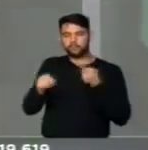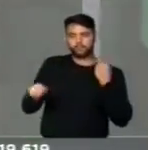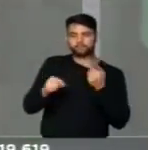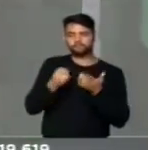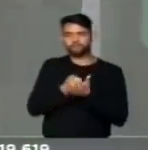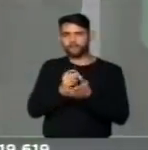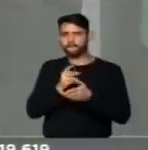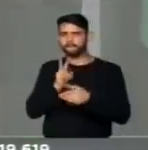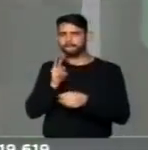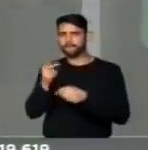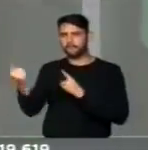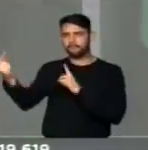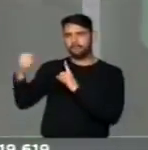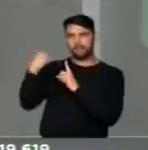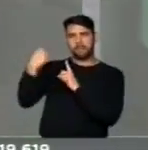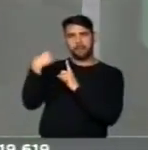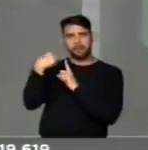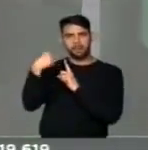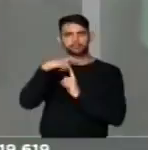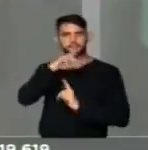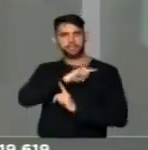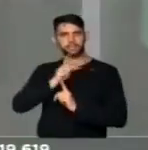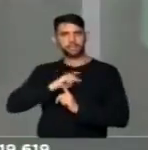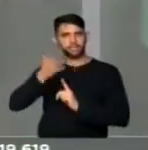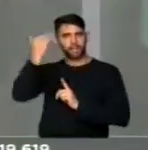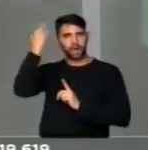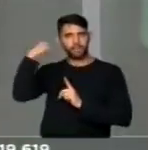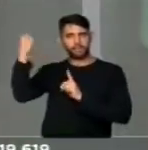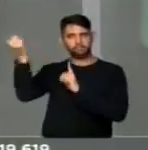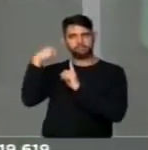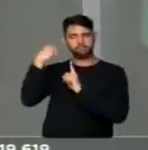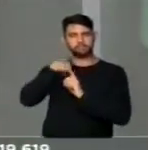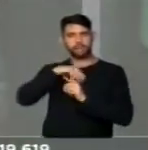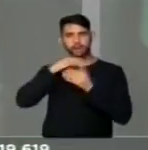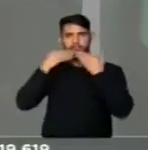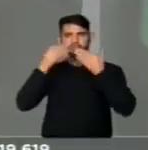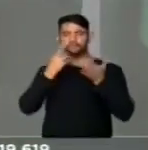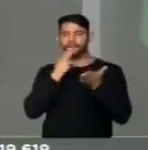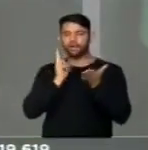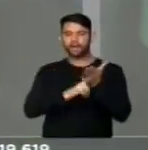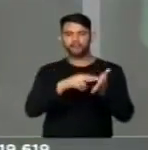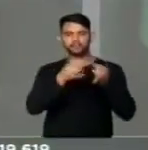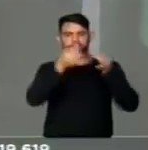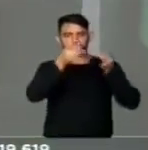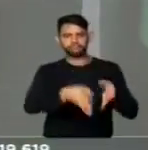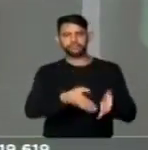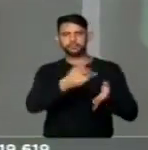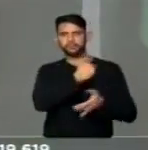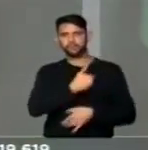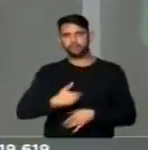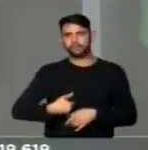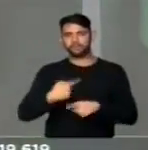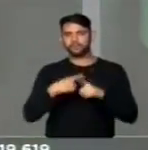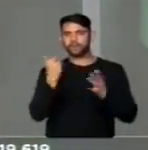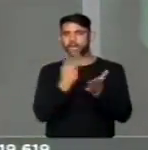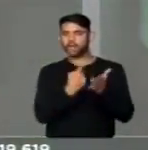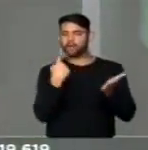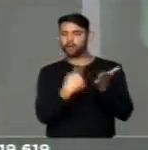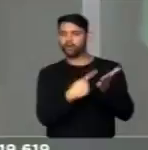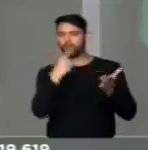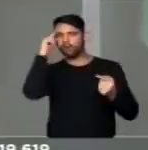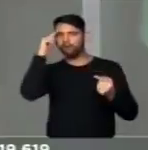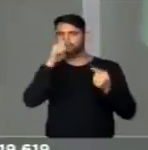se opôs à investida presidencial, preferindo apresentar sua carta de exoneração a ter de compactuar